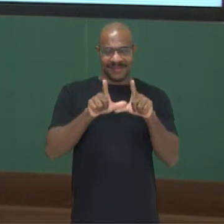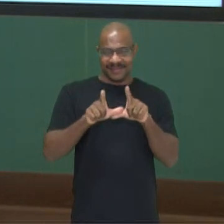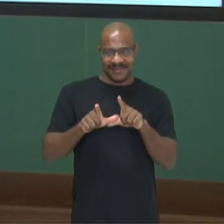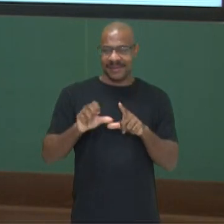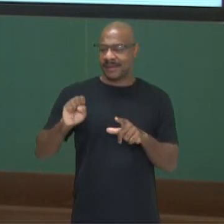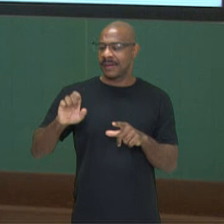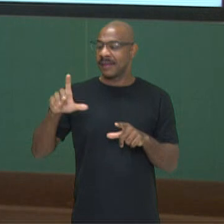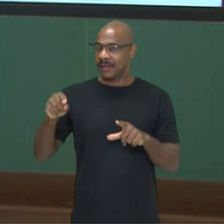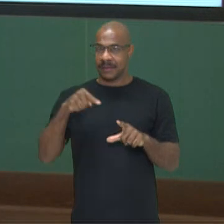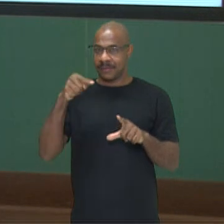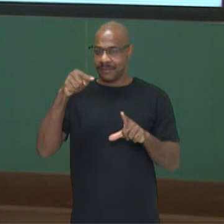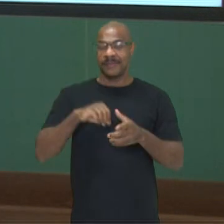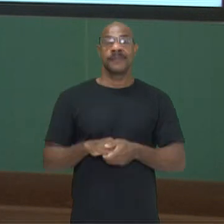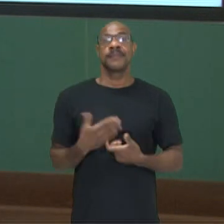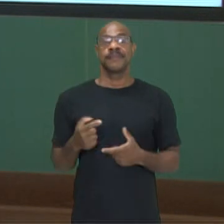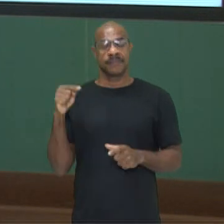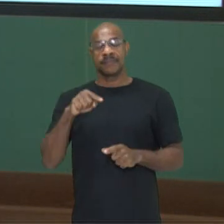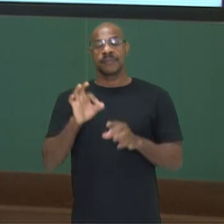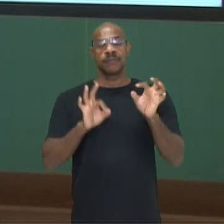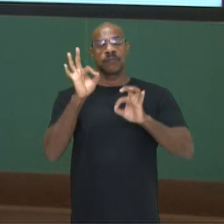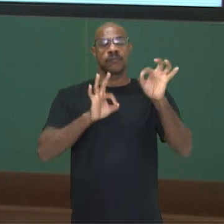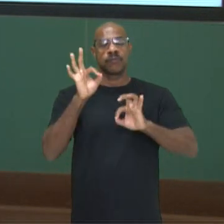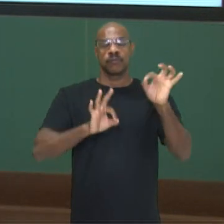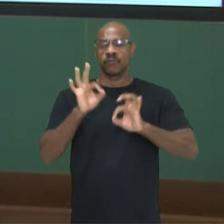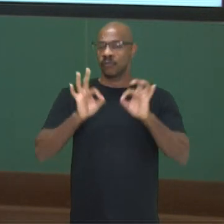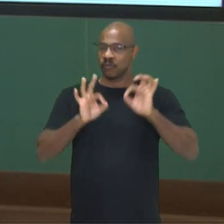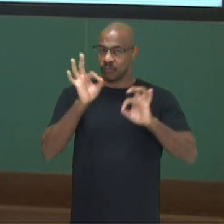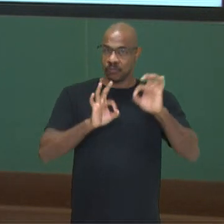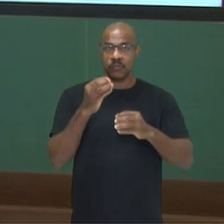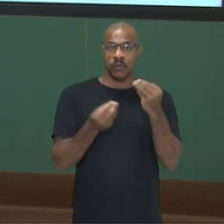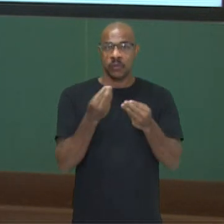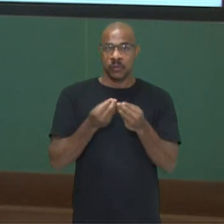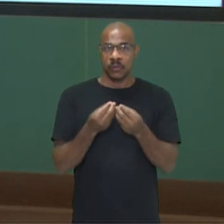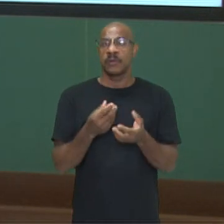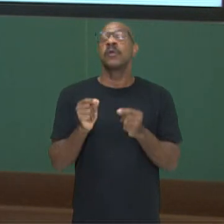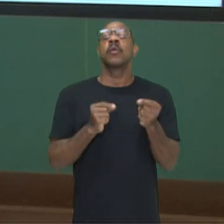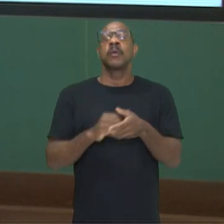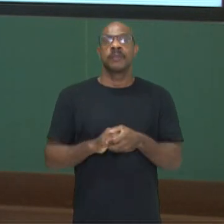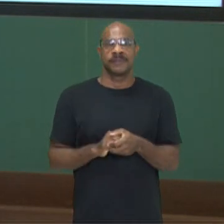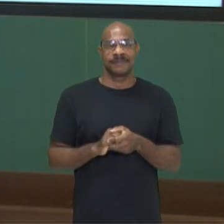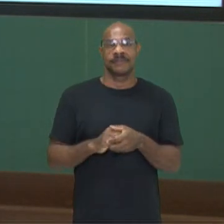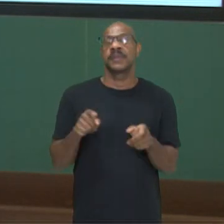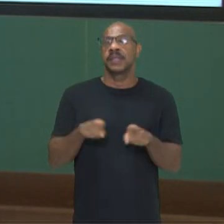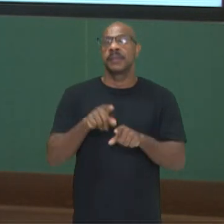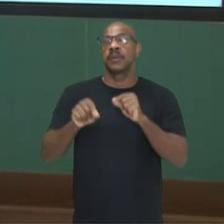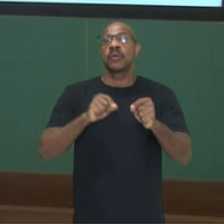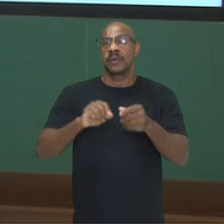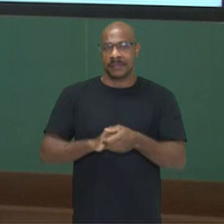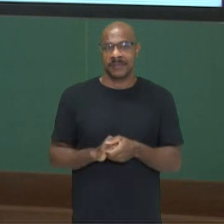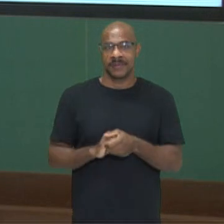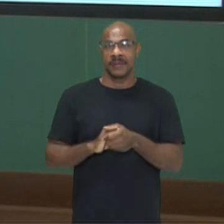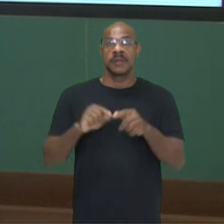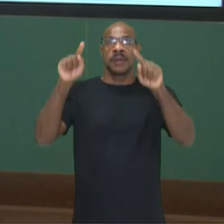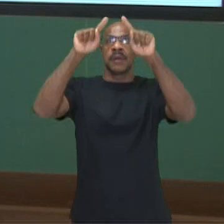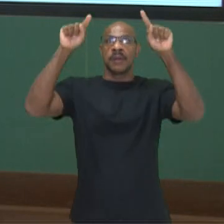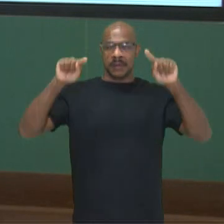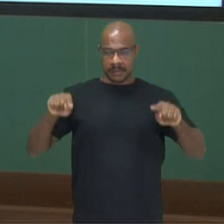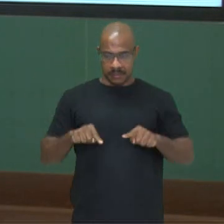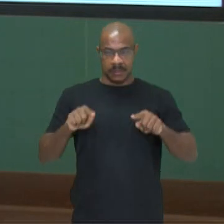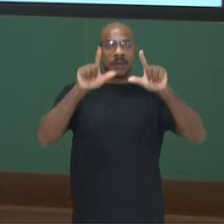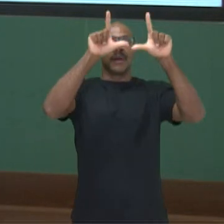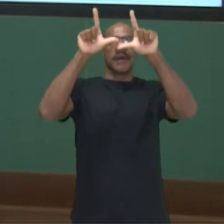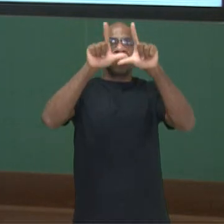são iguais. E ele organizou esses 64 selos também em um formato de